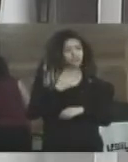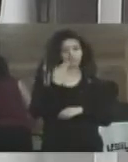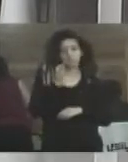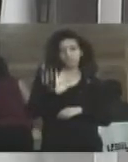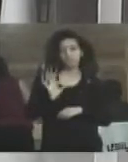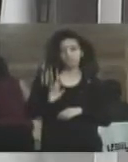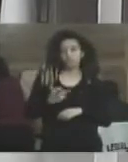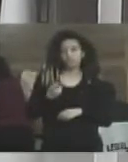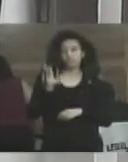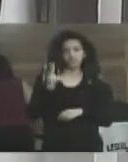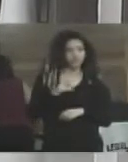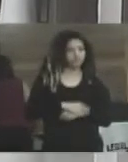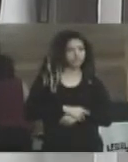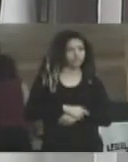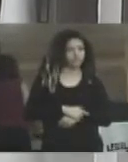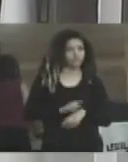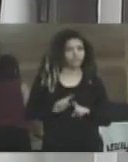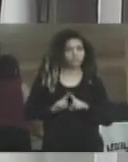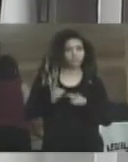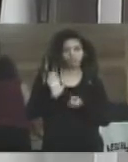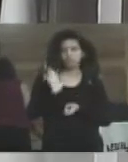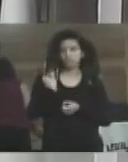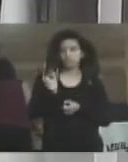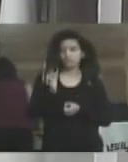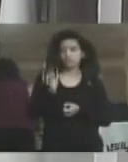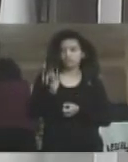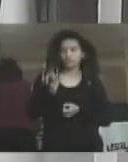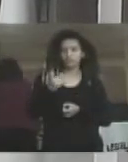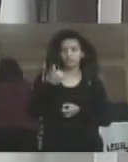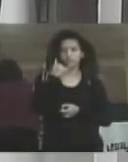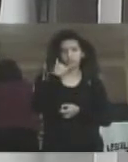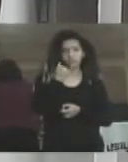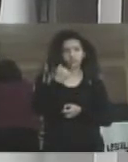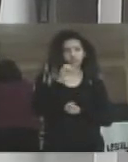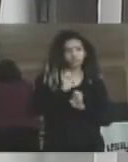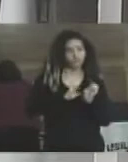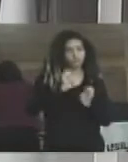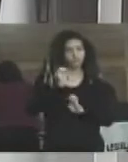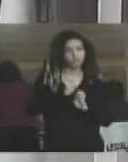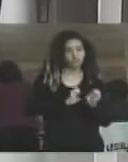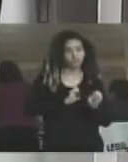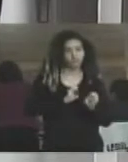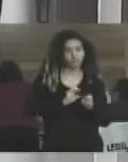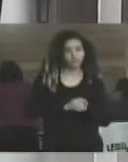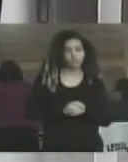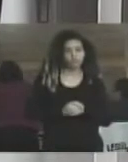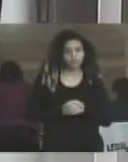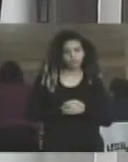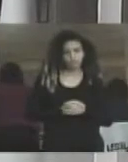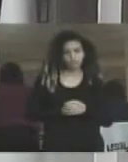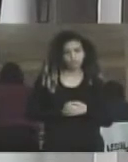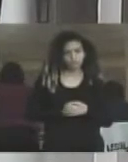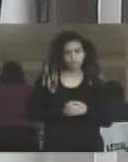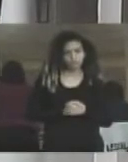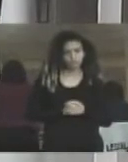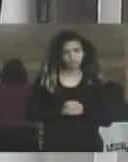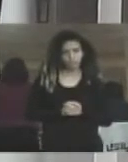eles vão me passar, mas eles já estão em contato com a empresa para cotar e ver se ele ativa e faz um religamento